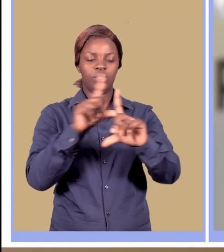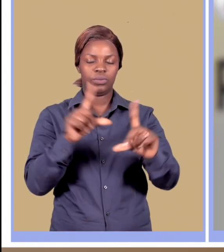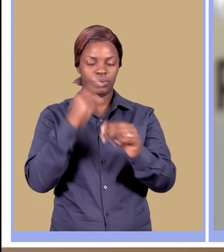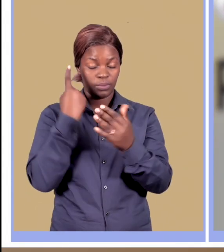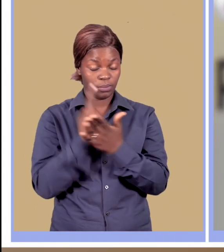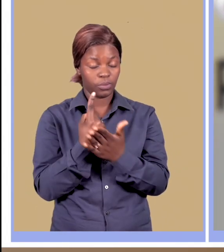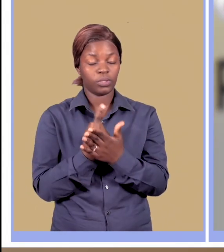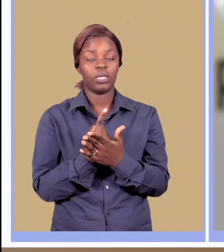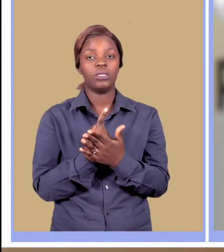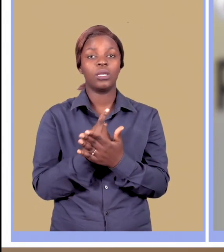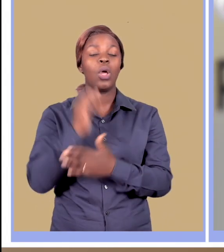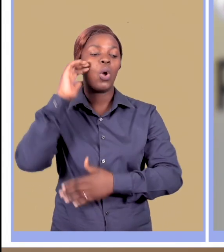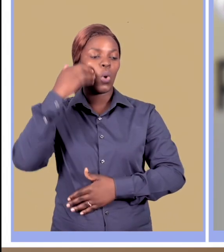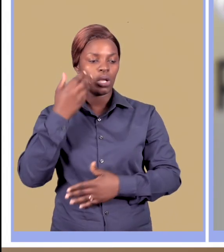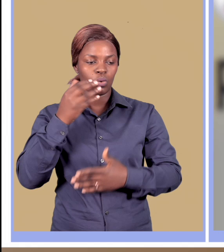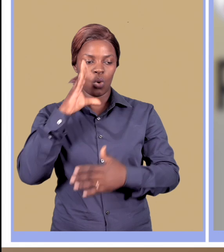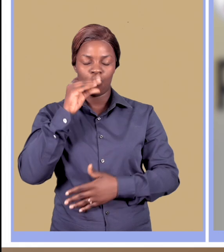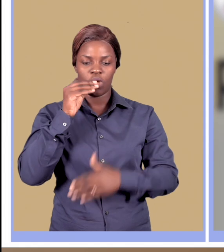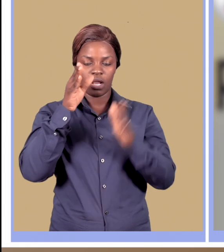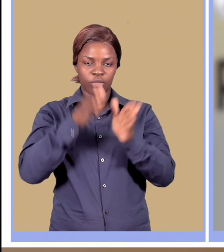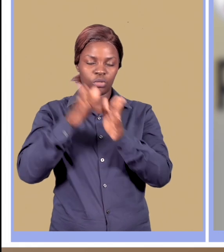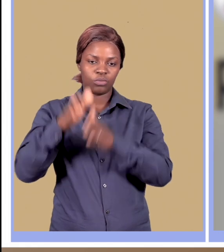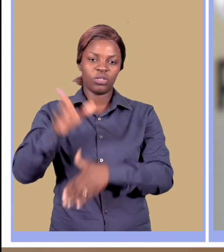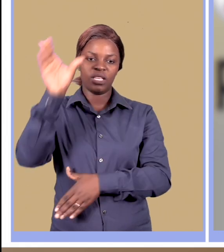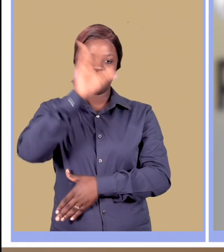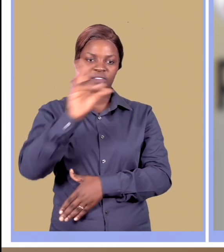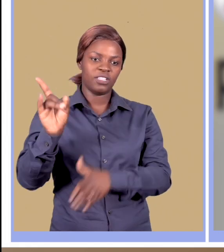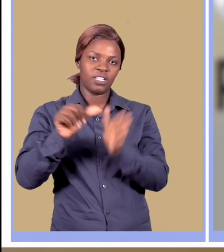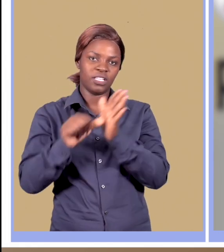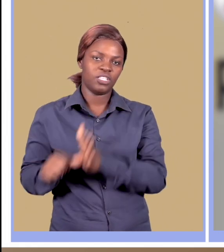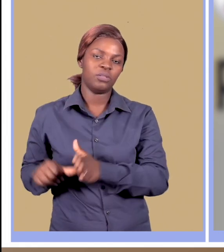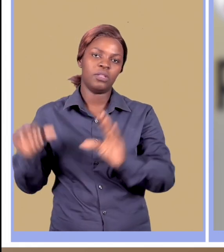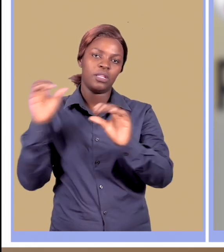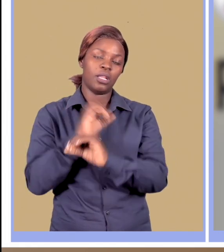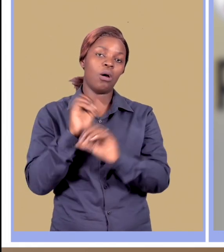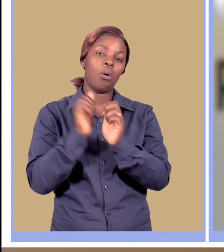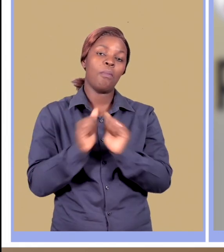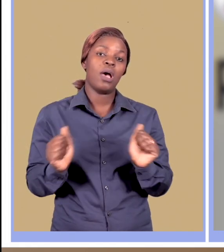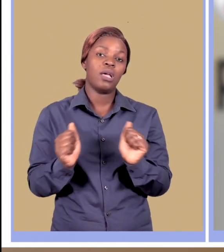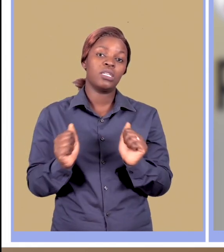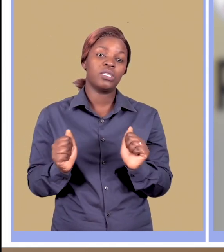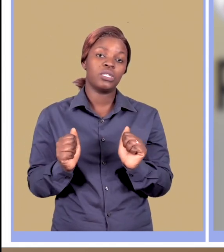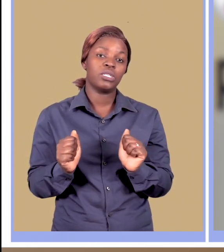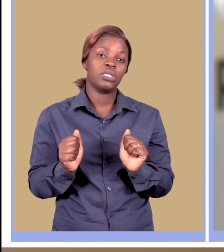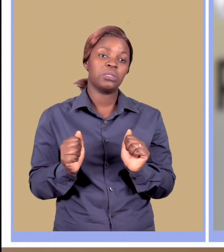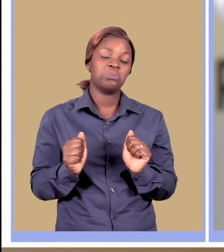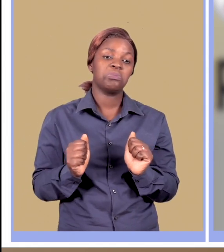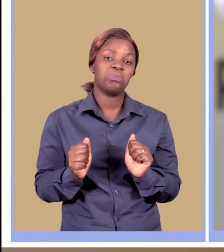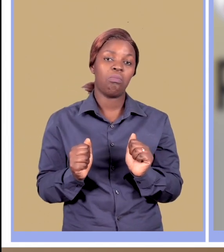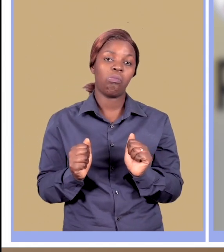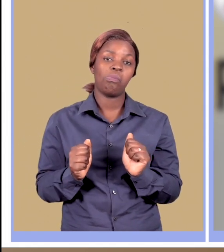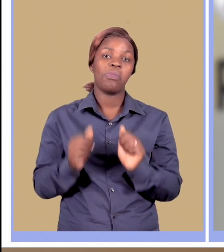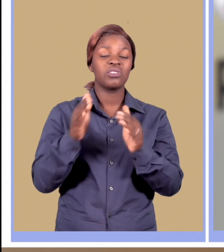este, quando se fala de pessoas com deficiência não ficarem atrás, mas muitas vezes não